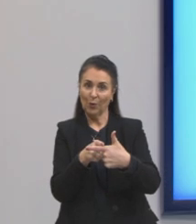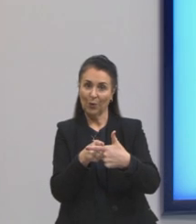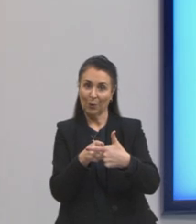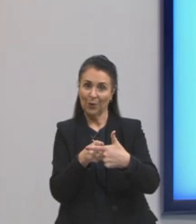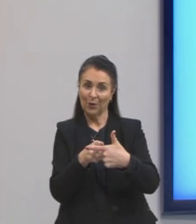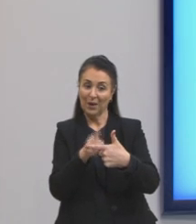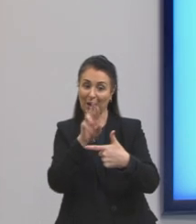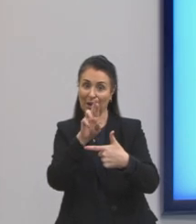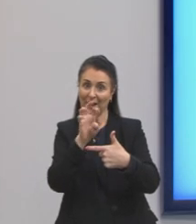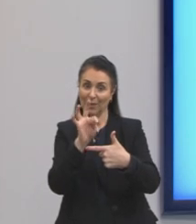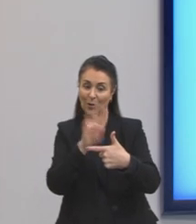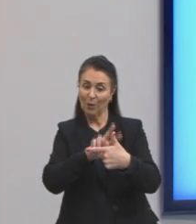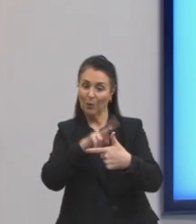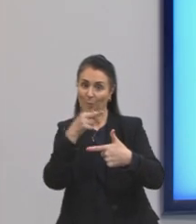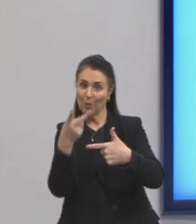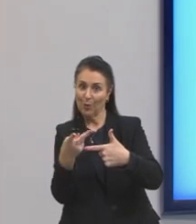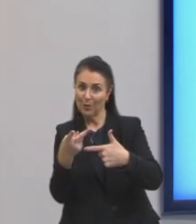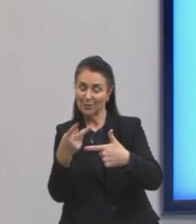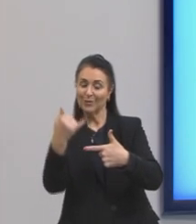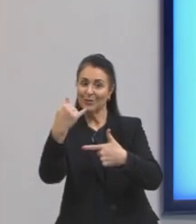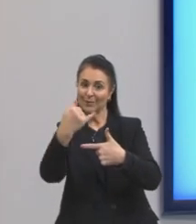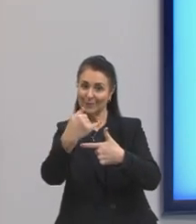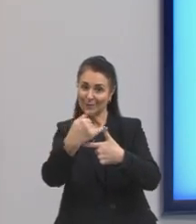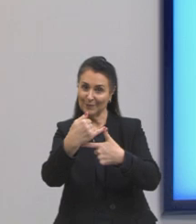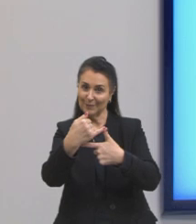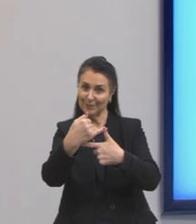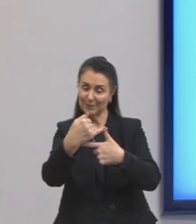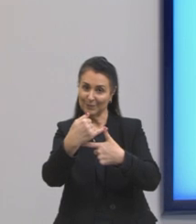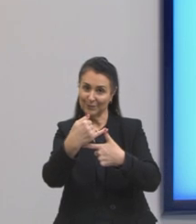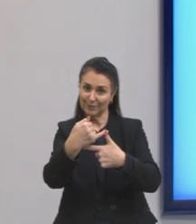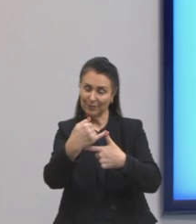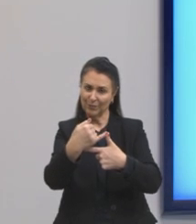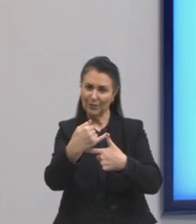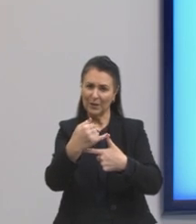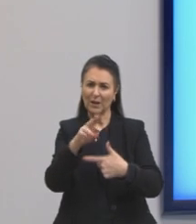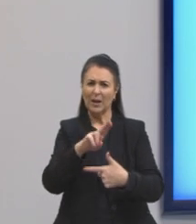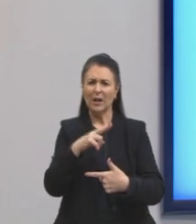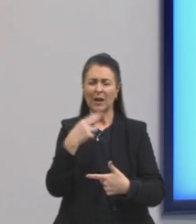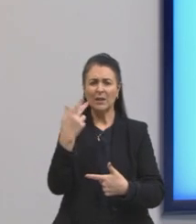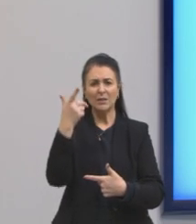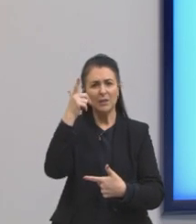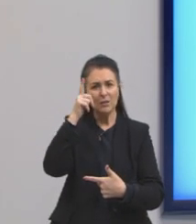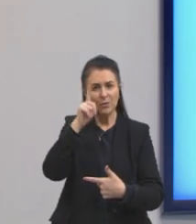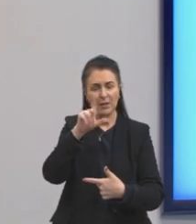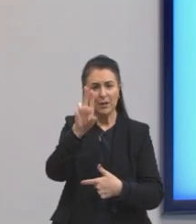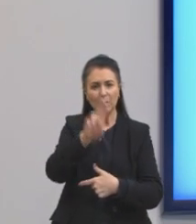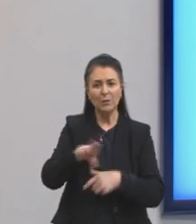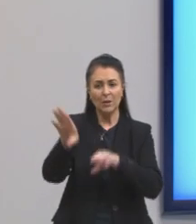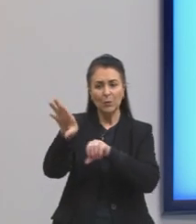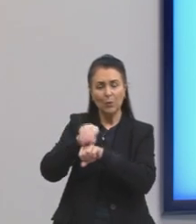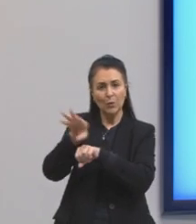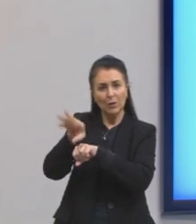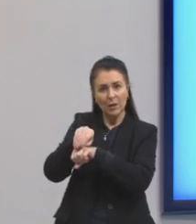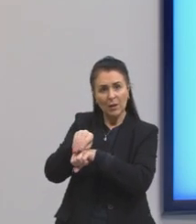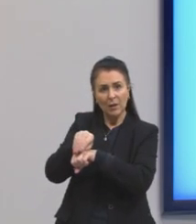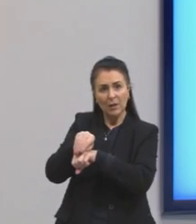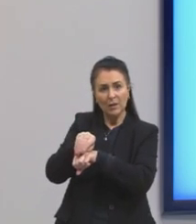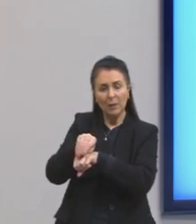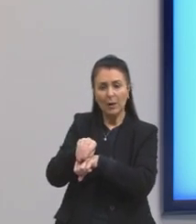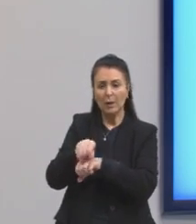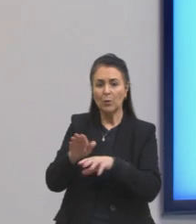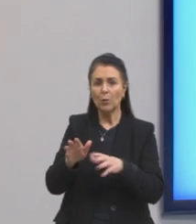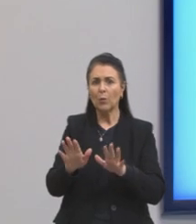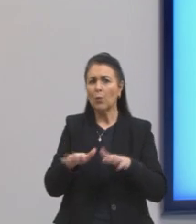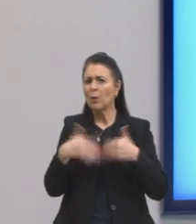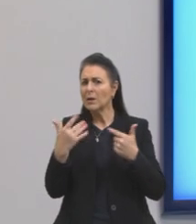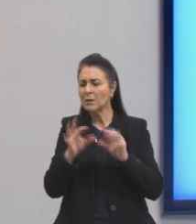minha hipotenusa e vejam bem a gente consegue a partir desse conhecimento definir Quais são as